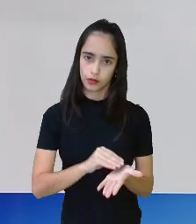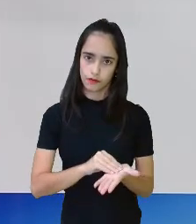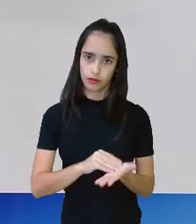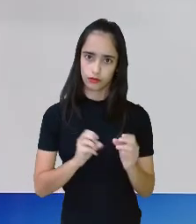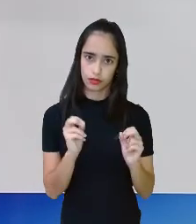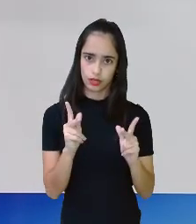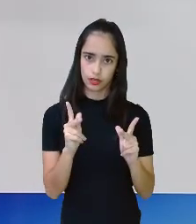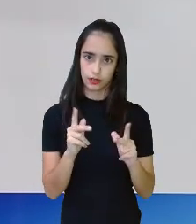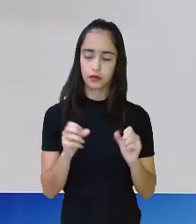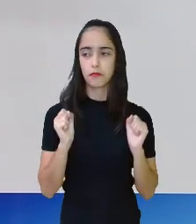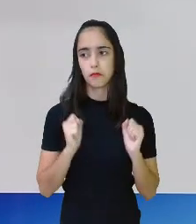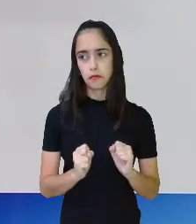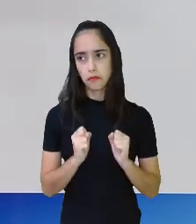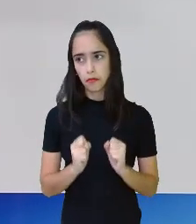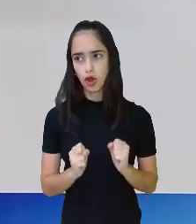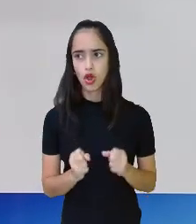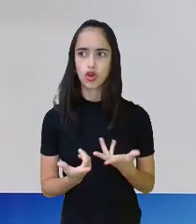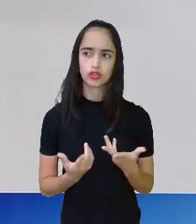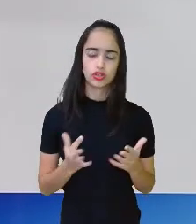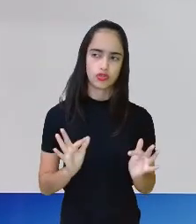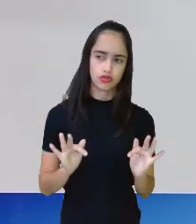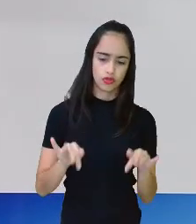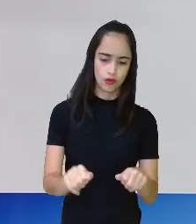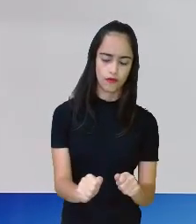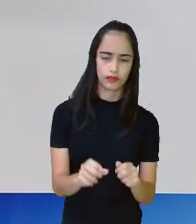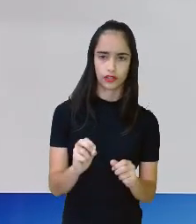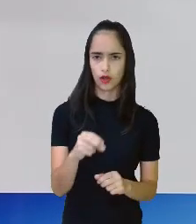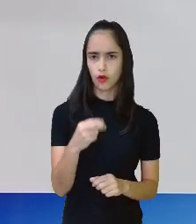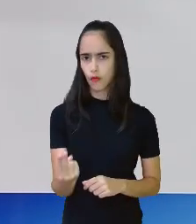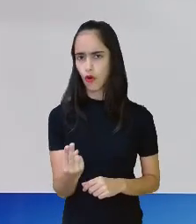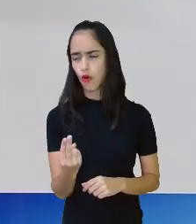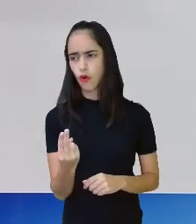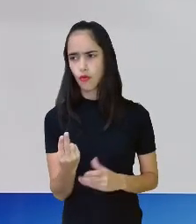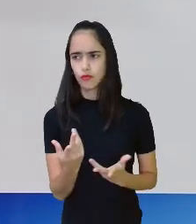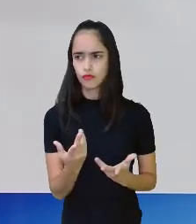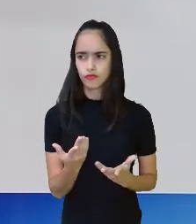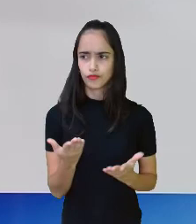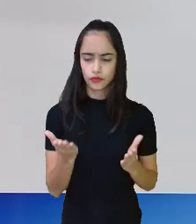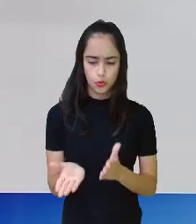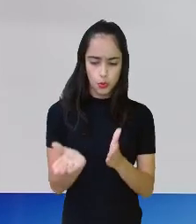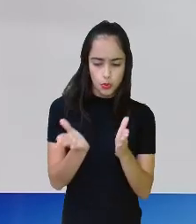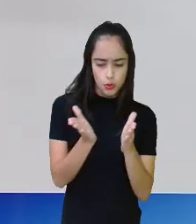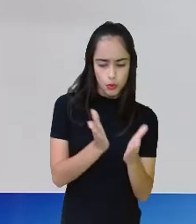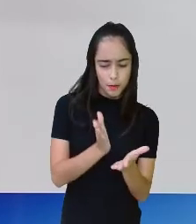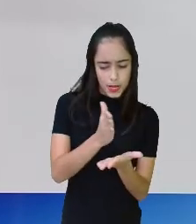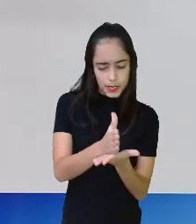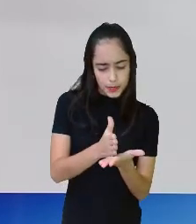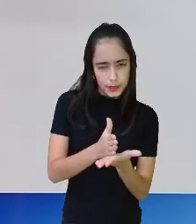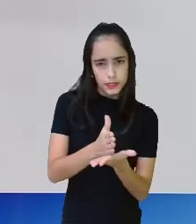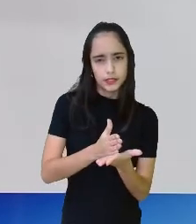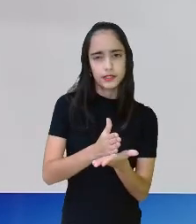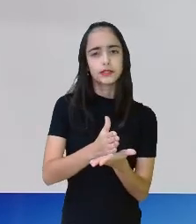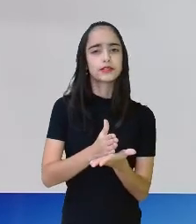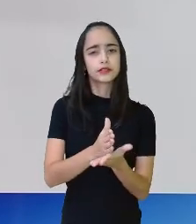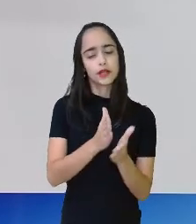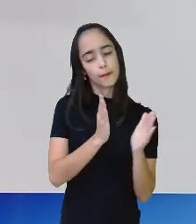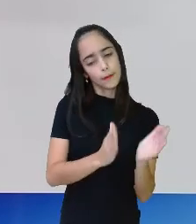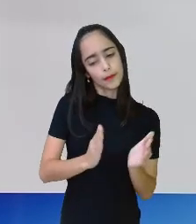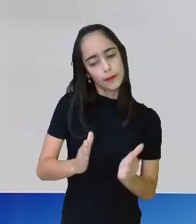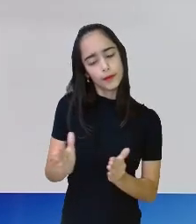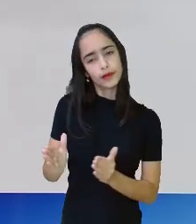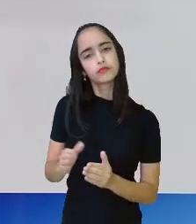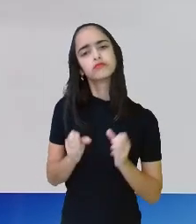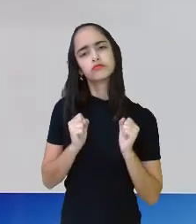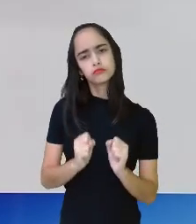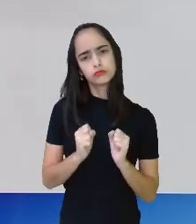elementos ocultos podem estar ao final de cada sequência ou então no meio da sequência. Olha aqui, aqui nós temos essa sequência